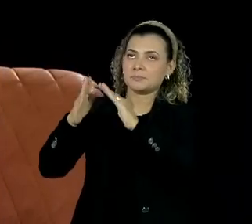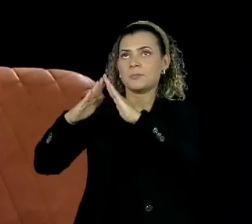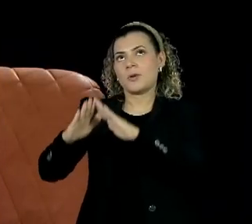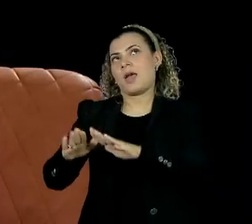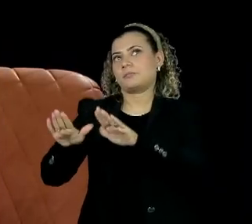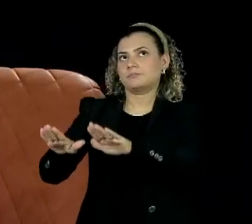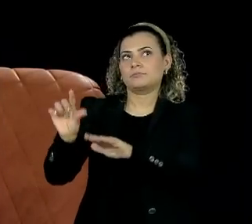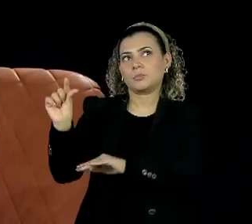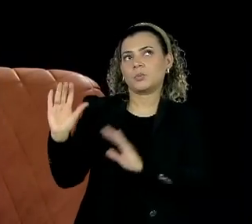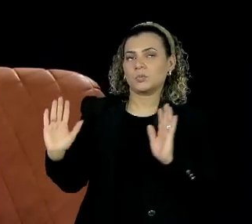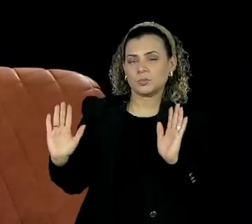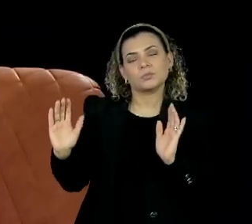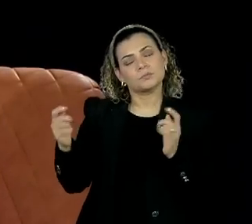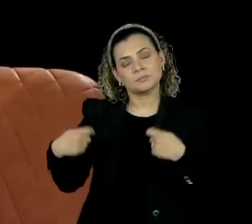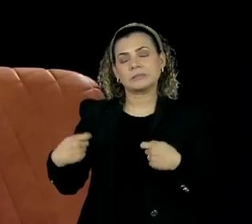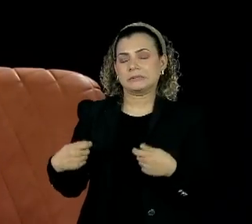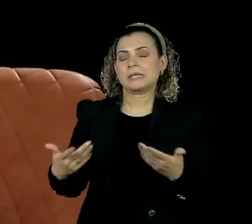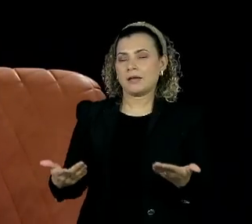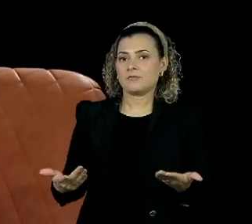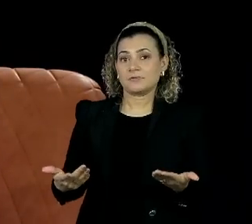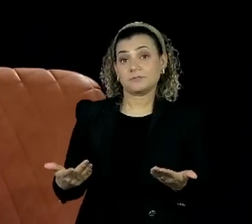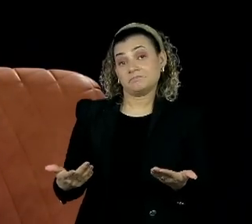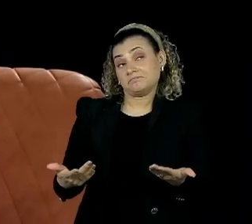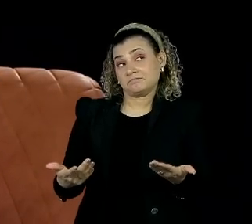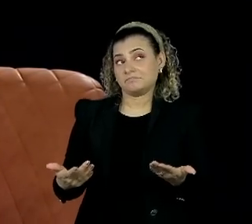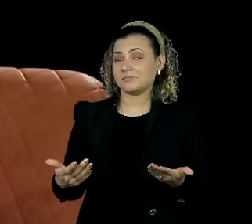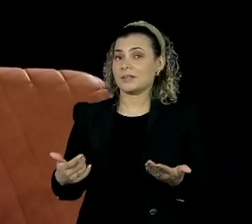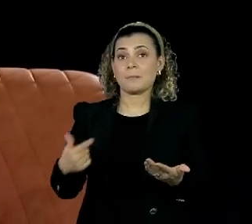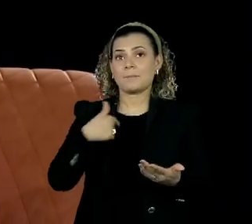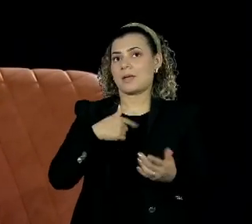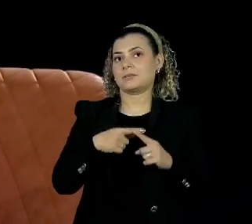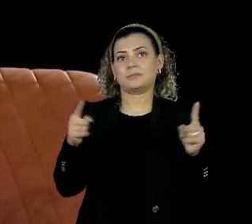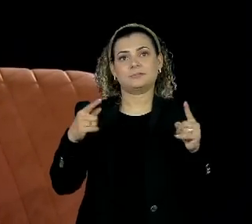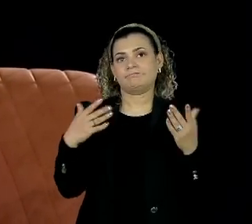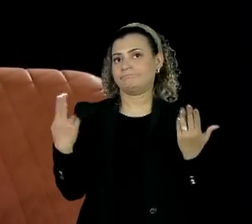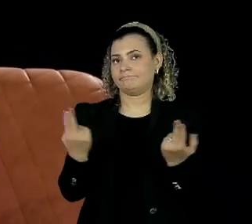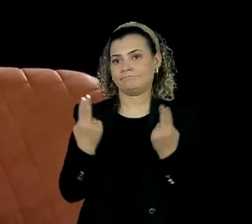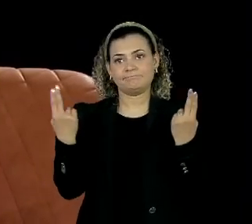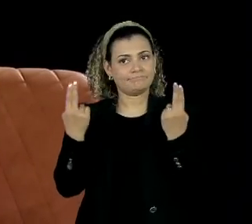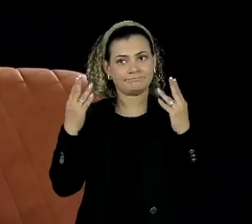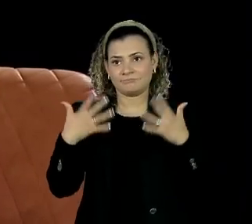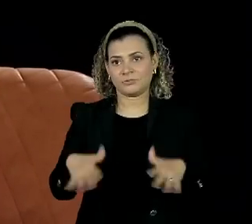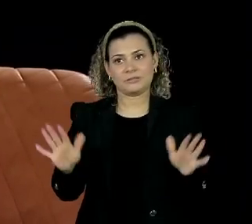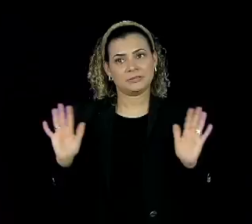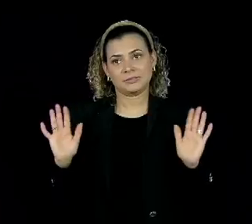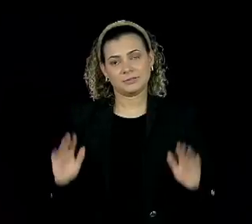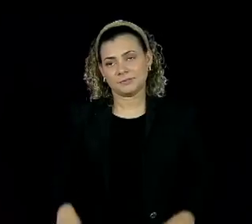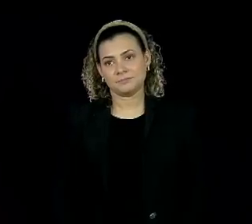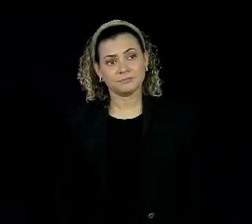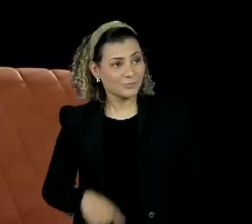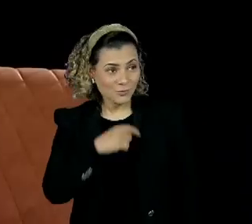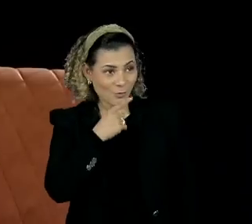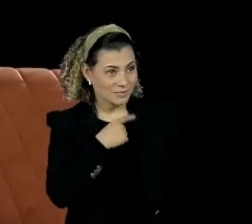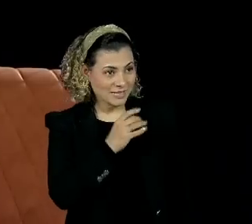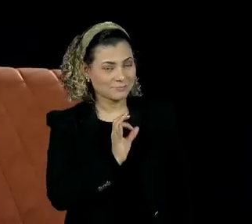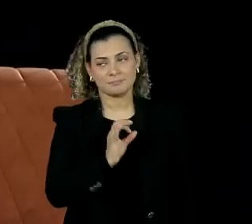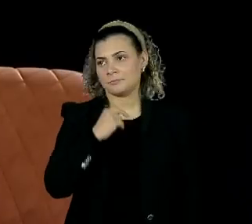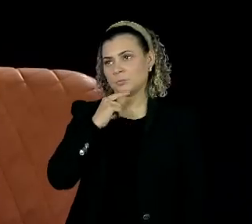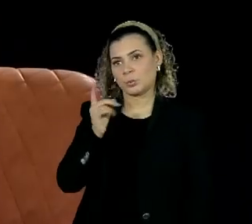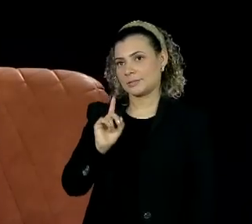né, residência lá e tal, e eu realmente não quis. Não consegue, né? Não consigo.